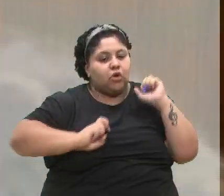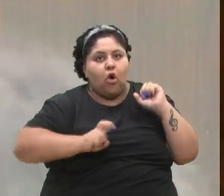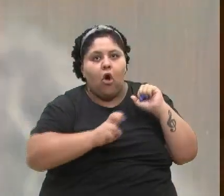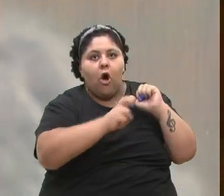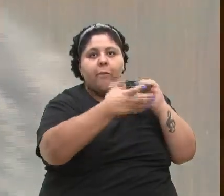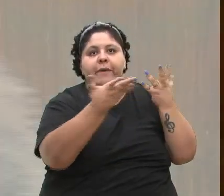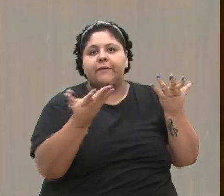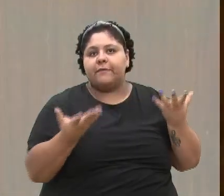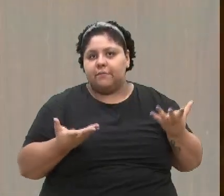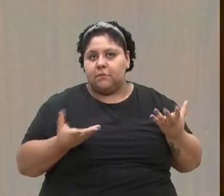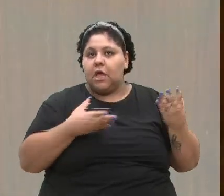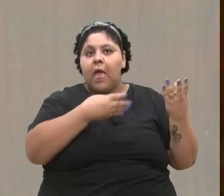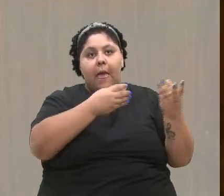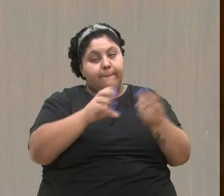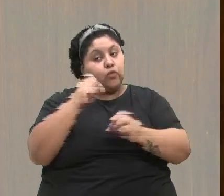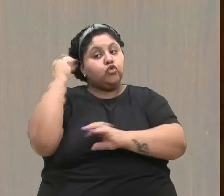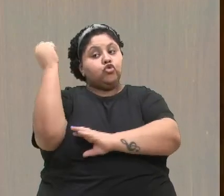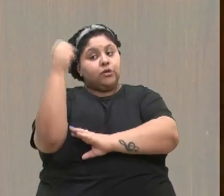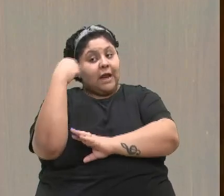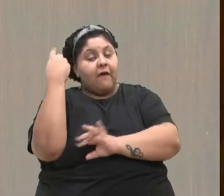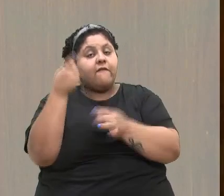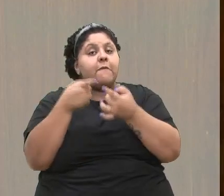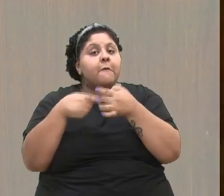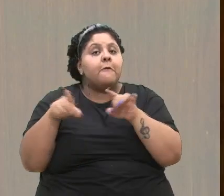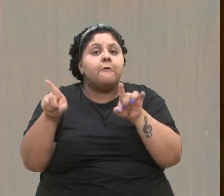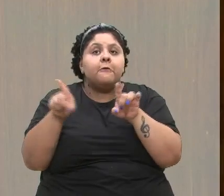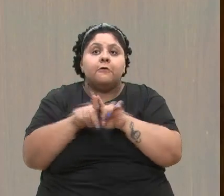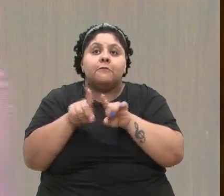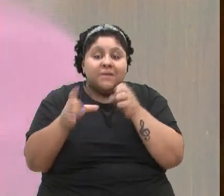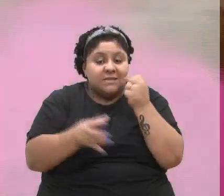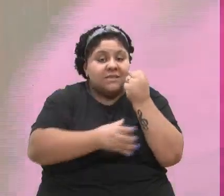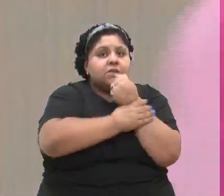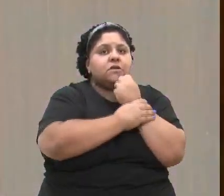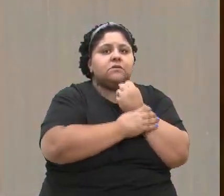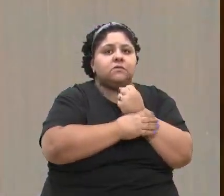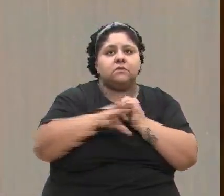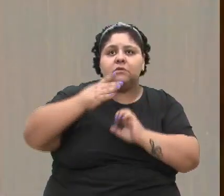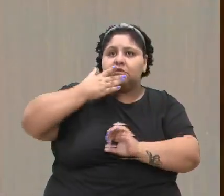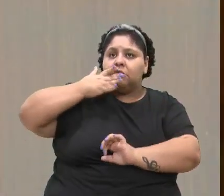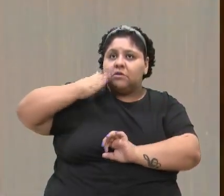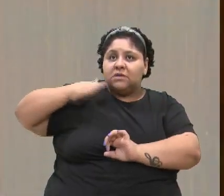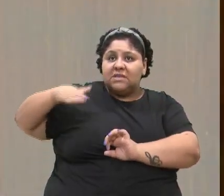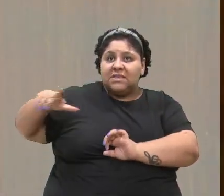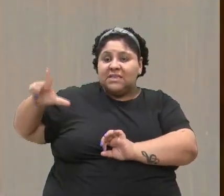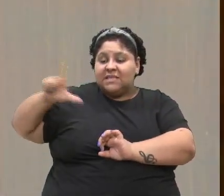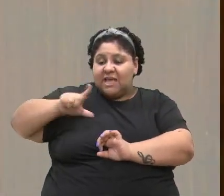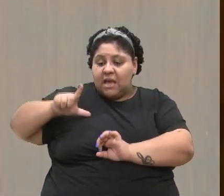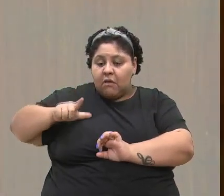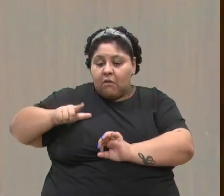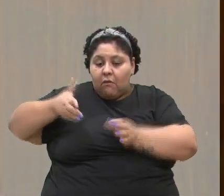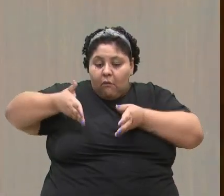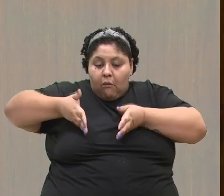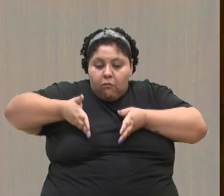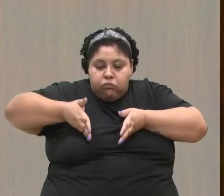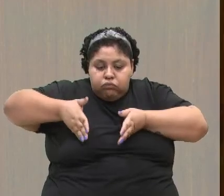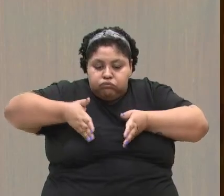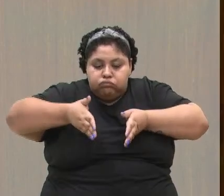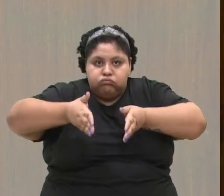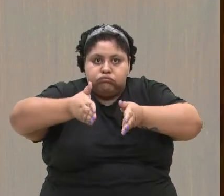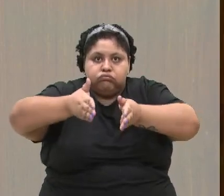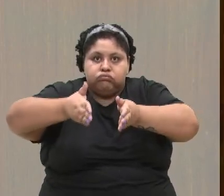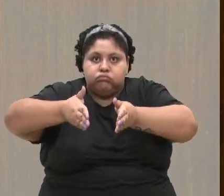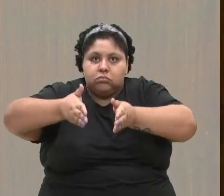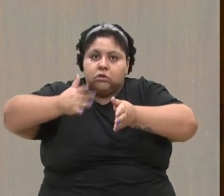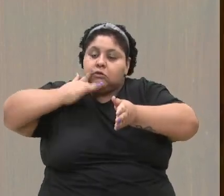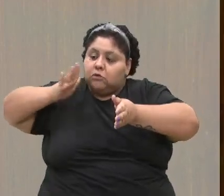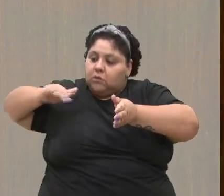que também é muito grave, mas é a questão de segurança. As crianças têm que andar na rua para conseguir acessar as escolas. E andam